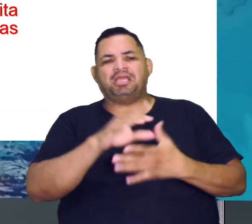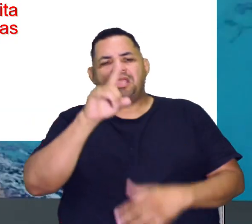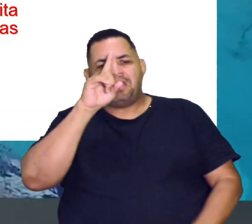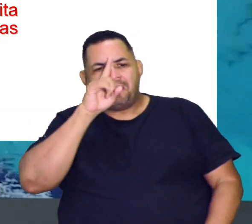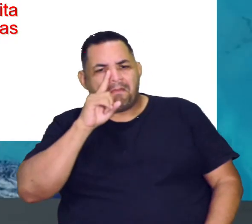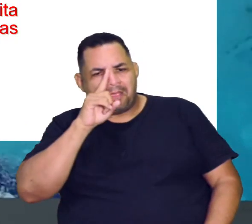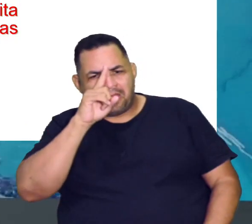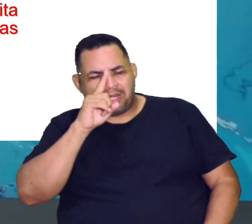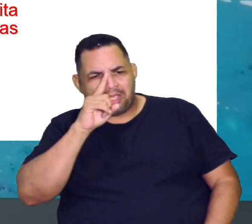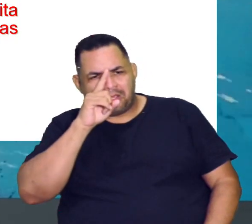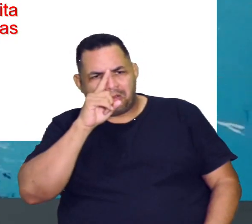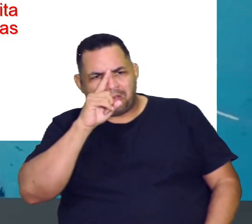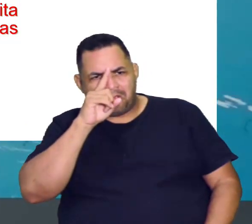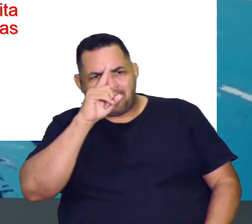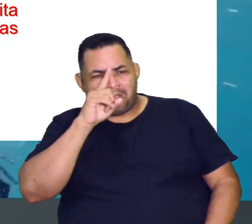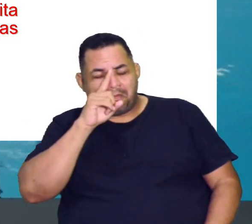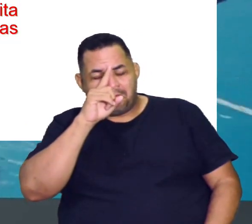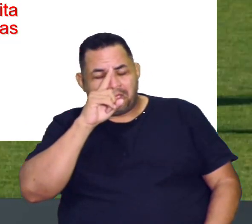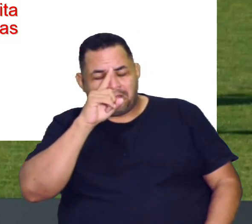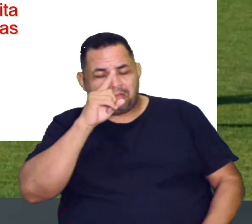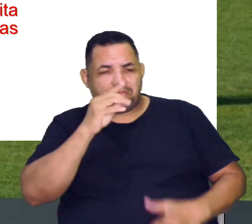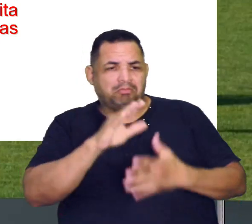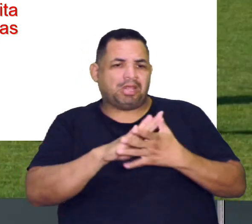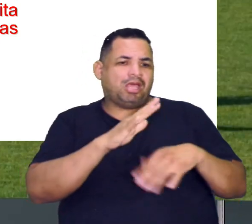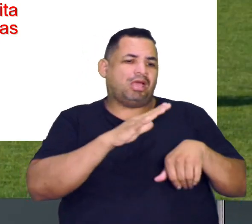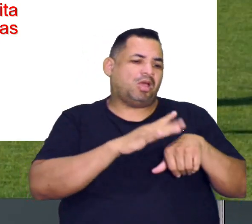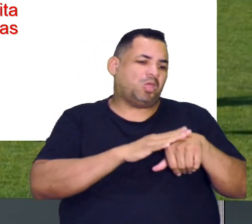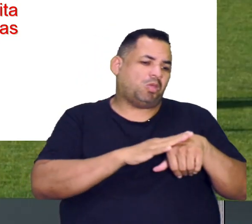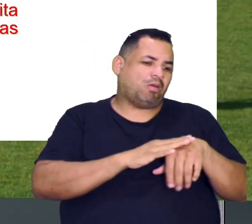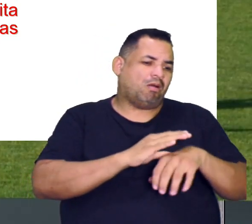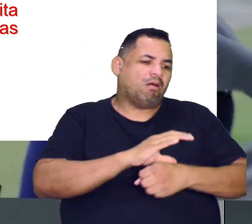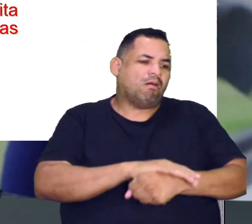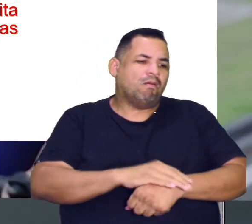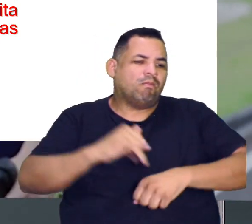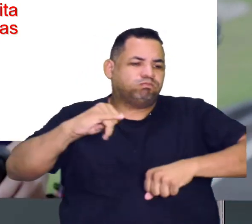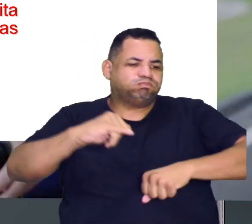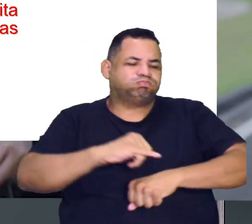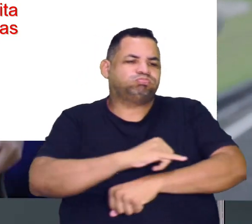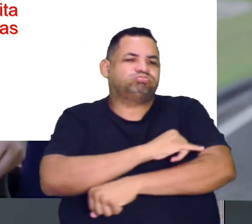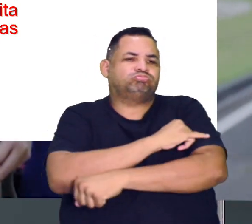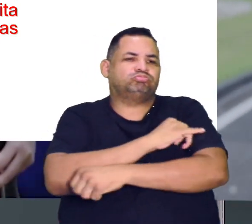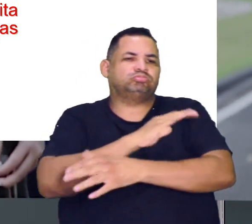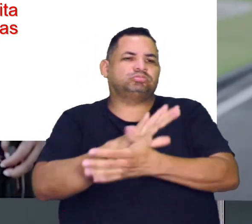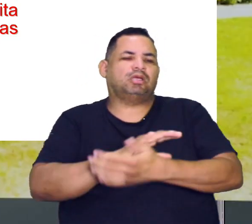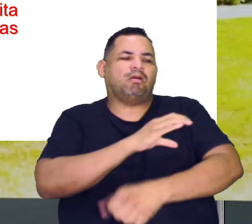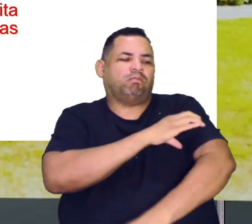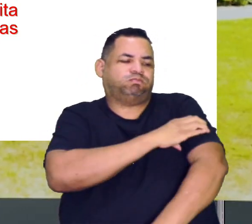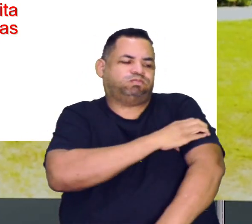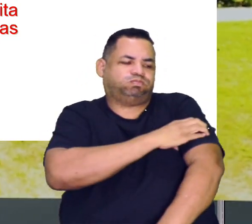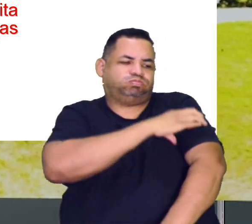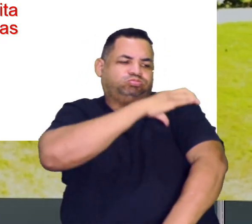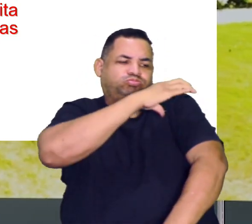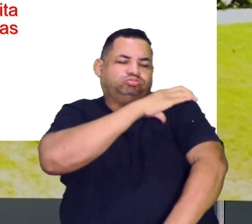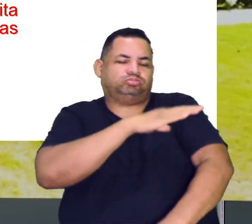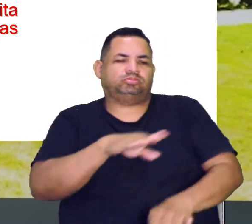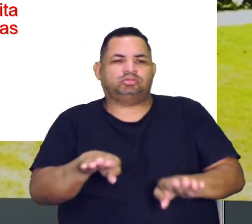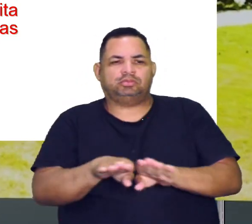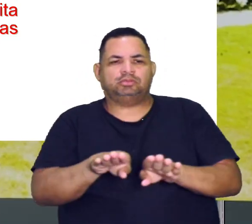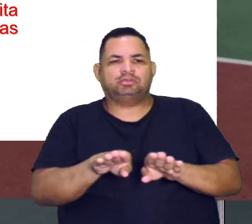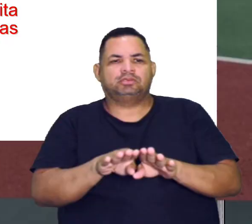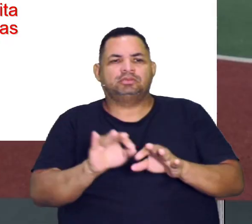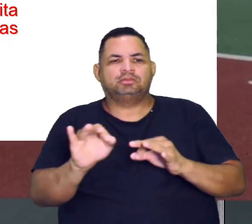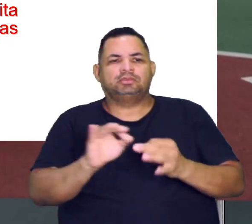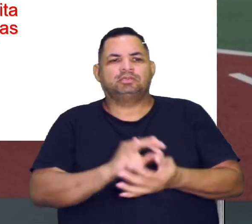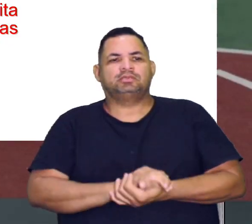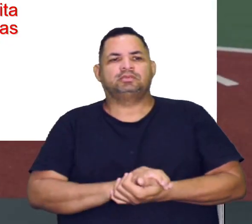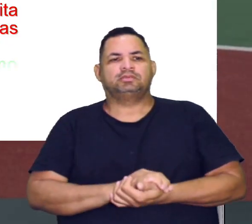essas que podem ser diabetes, a obesidade, né, a hipertensão, tudo aí acarretado por esse